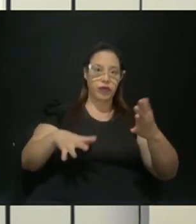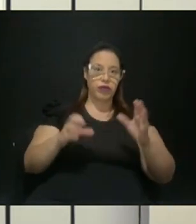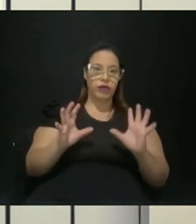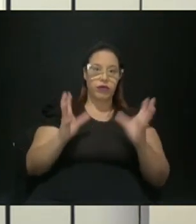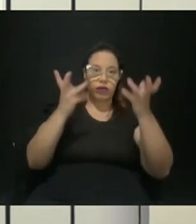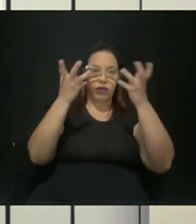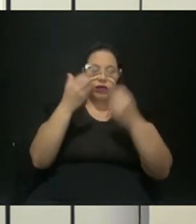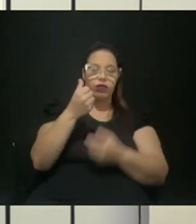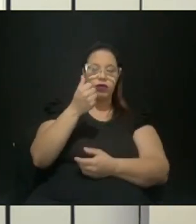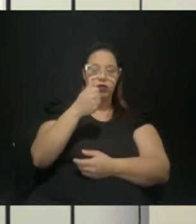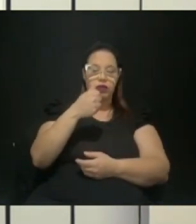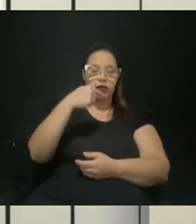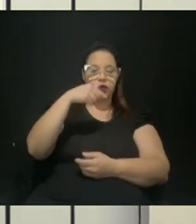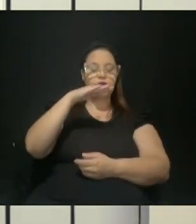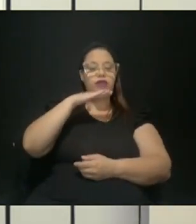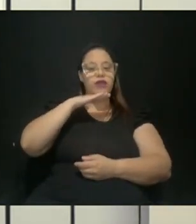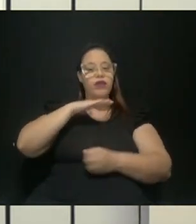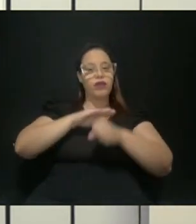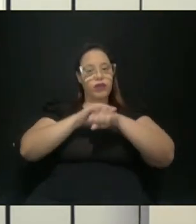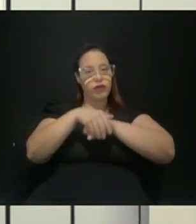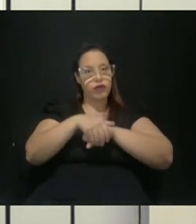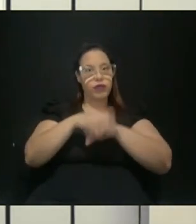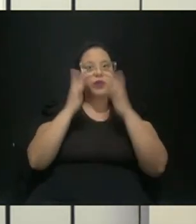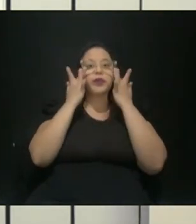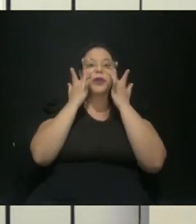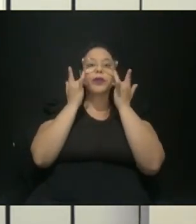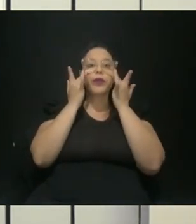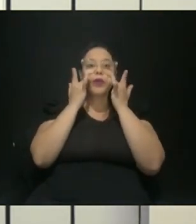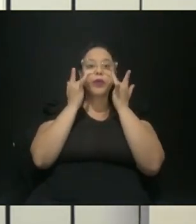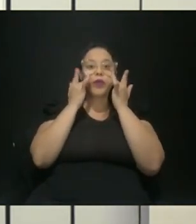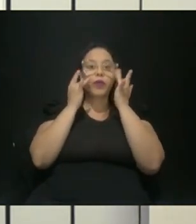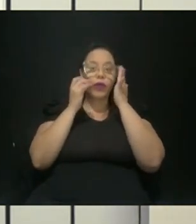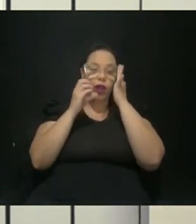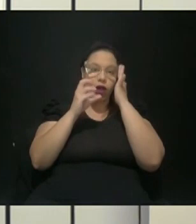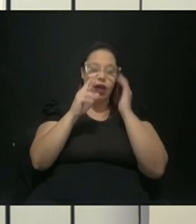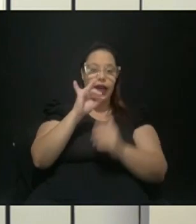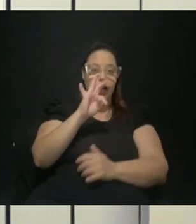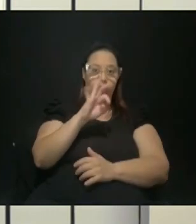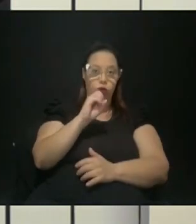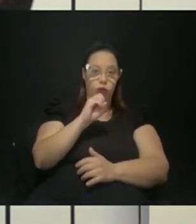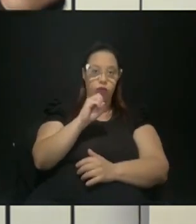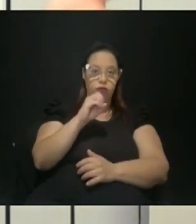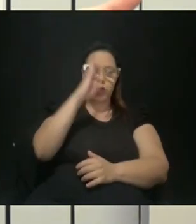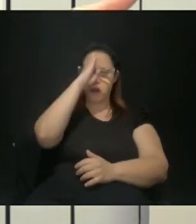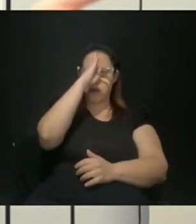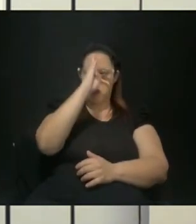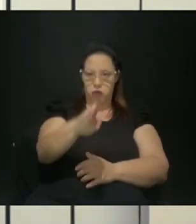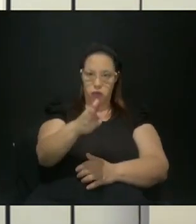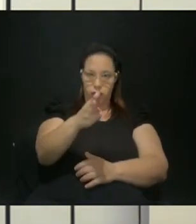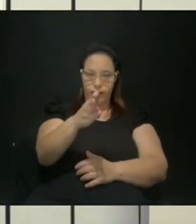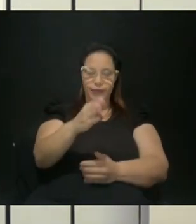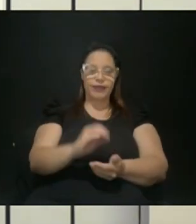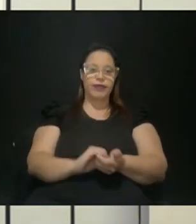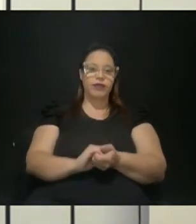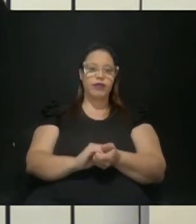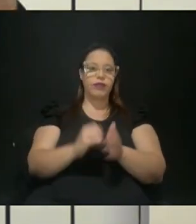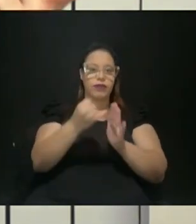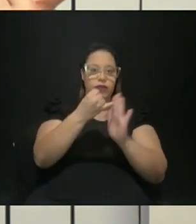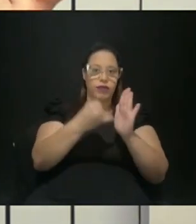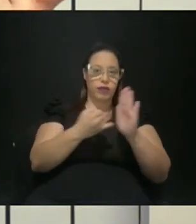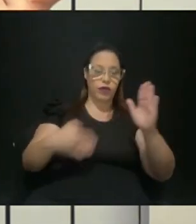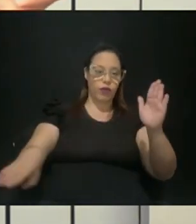horas da noite no Teatro Municipal Castro Mendes, com entrada gratuita, viu? Os ingressos serão entregues